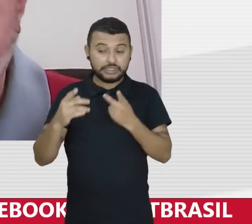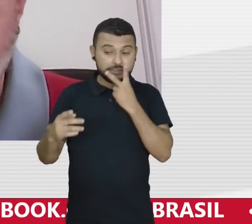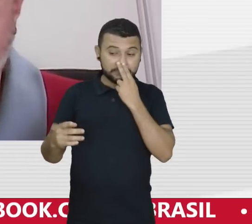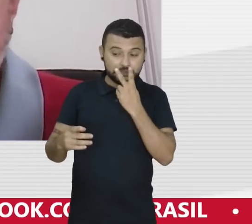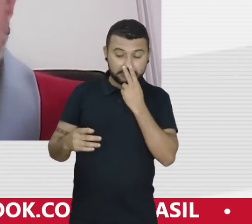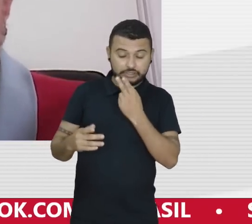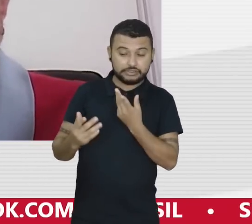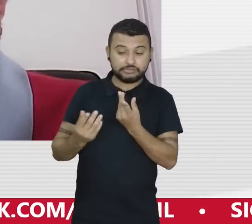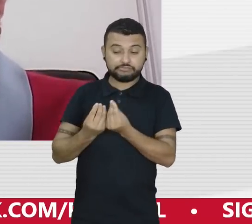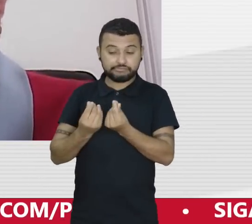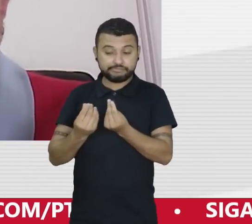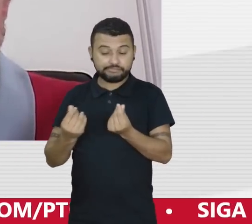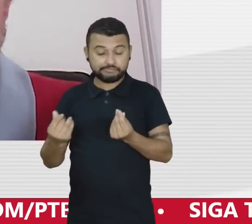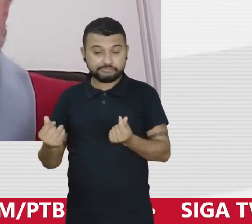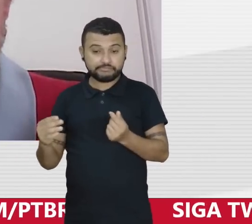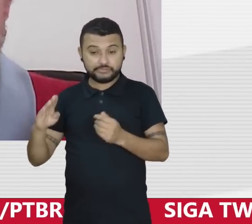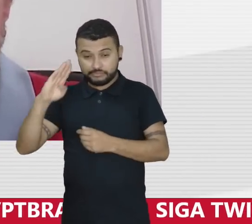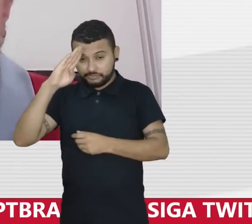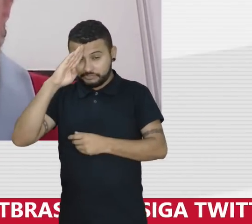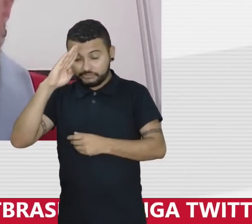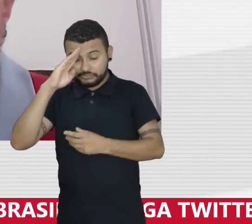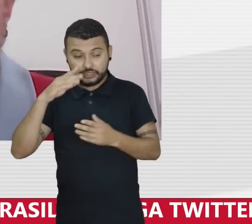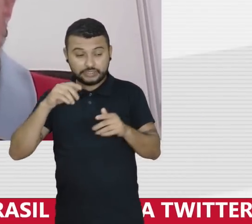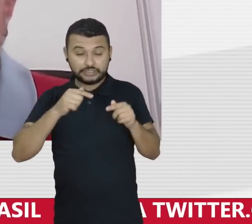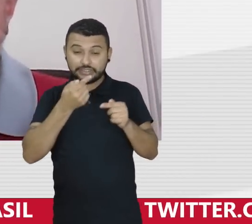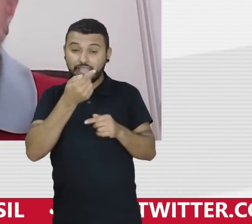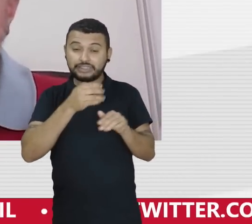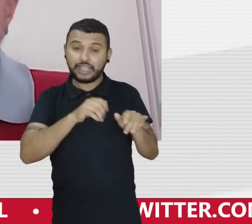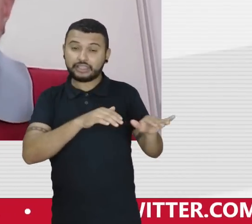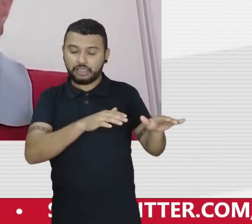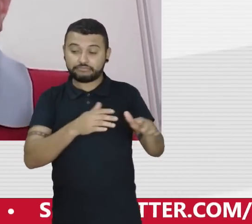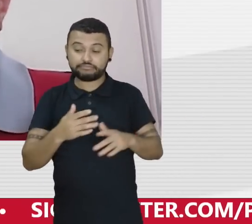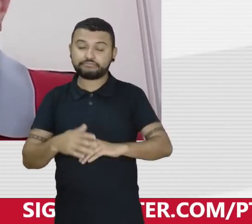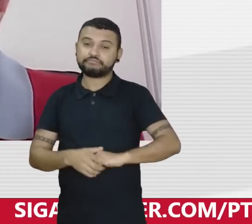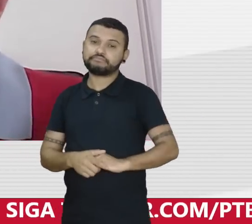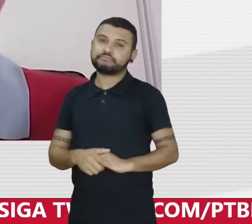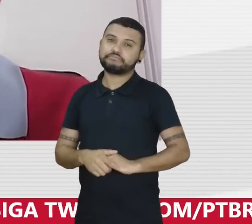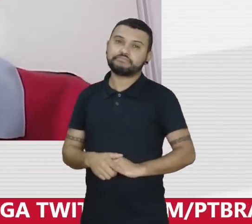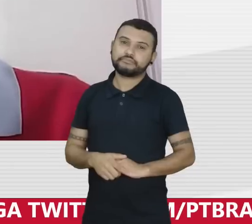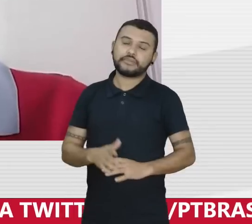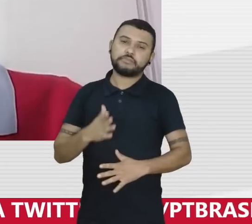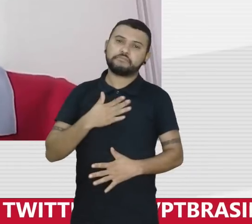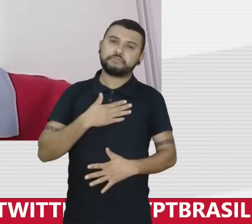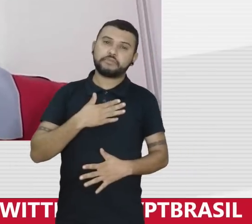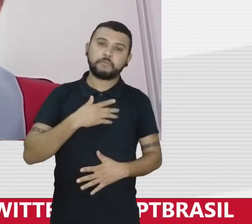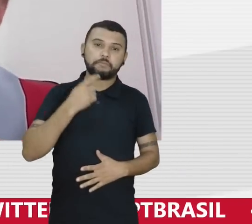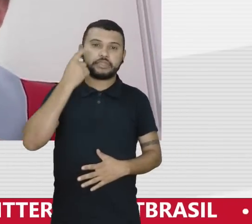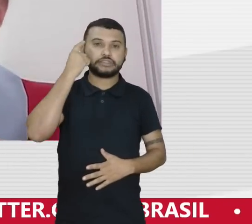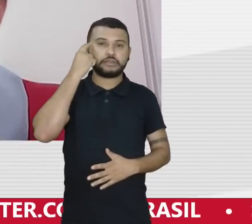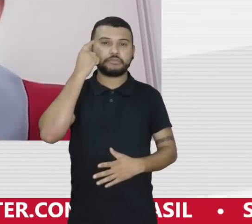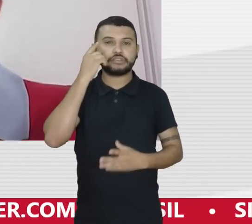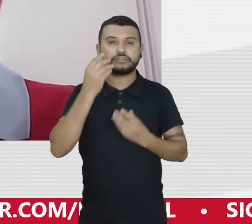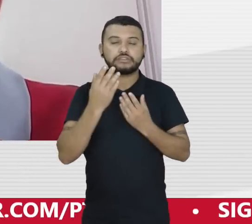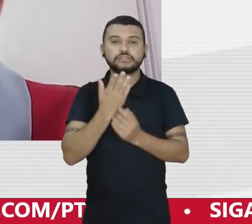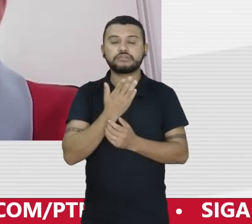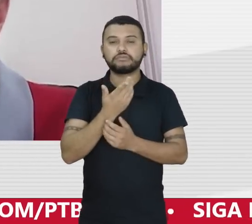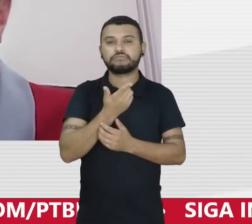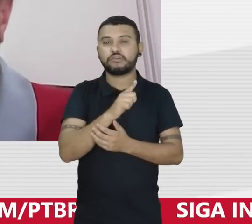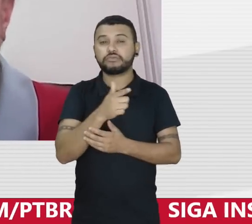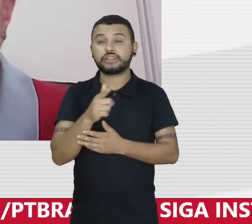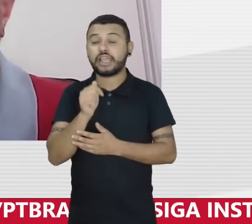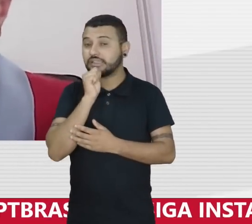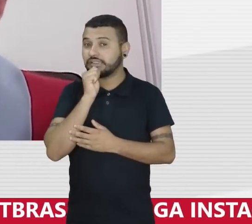nesse episódio do 7 de setembro. Né? Mas eu, sinceramente, não acredito que exista ainda